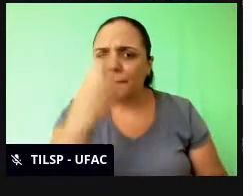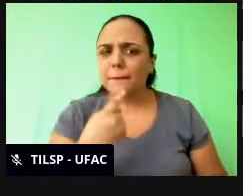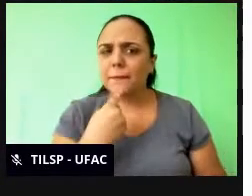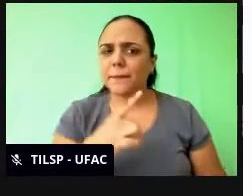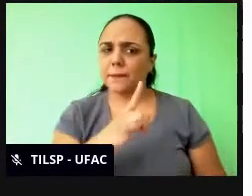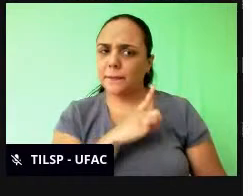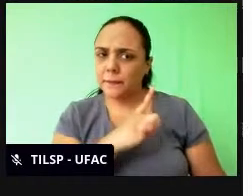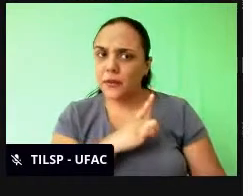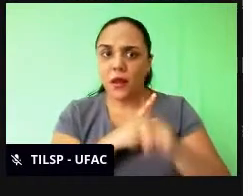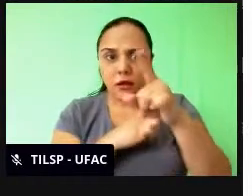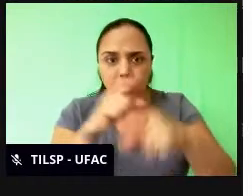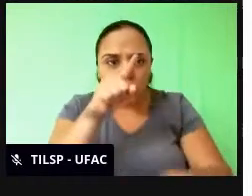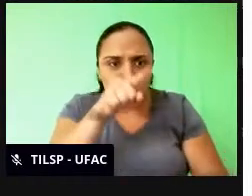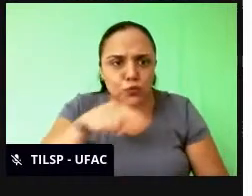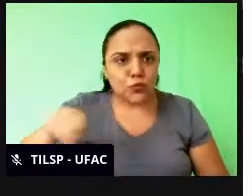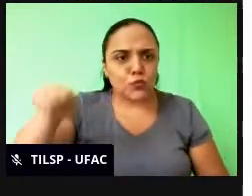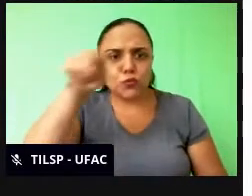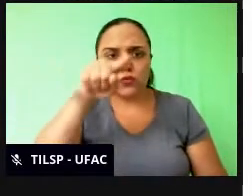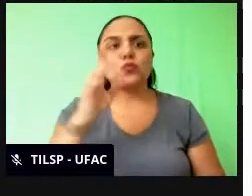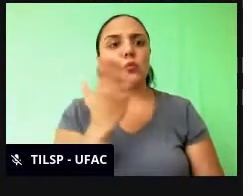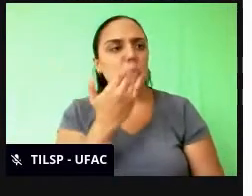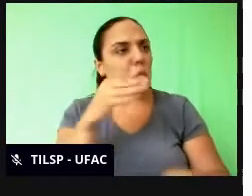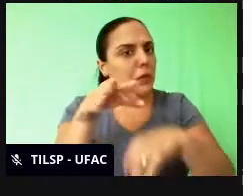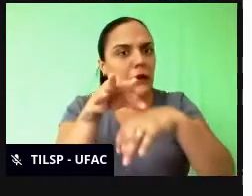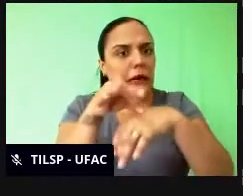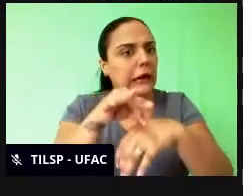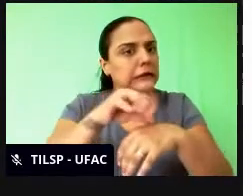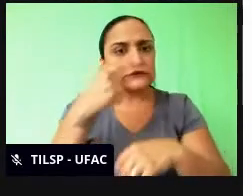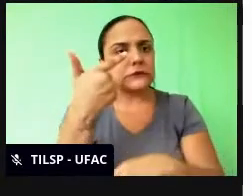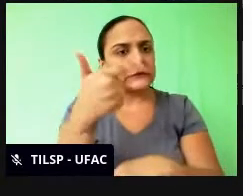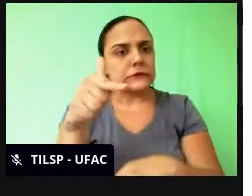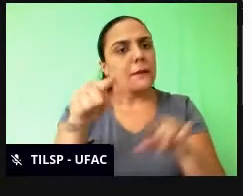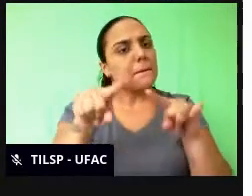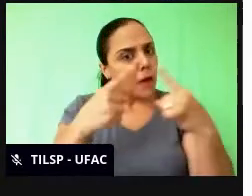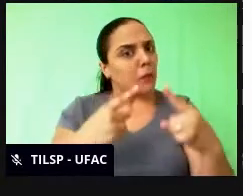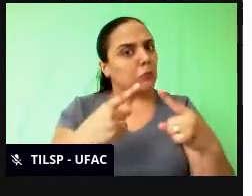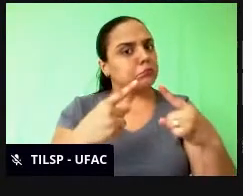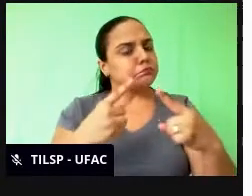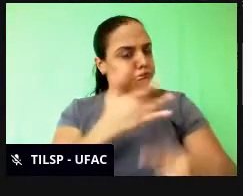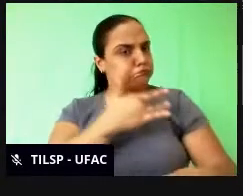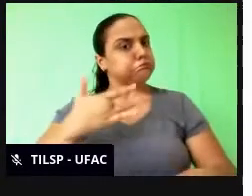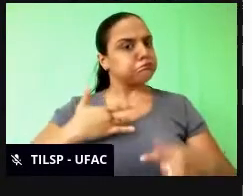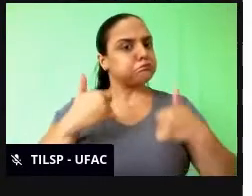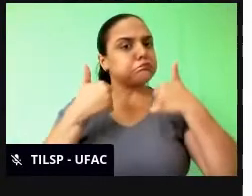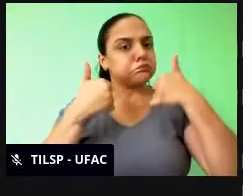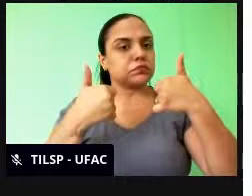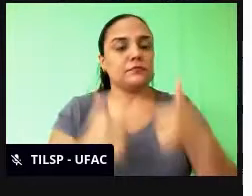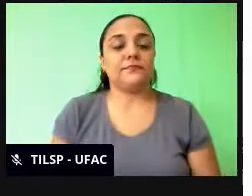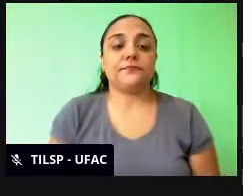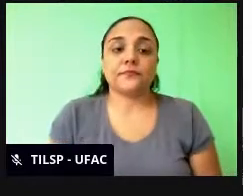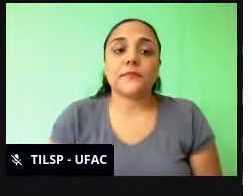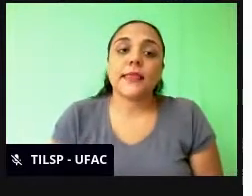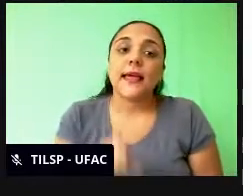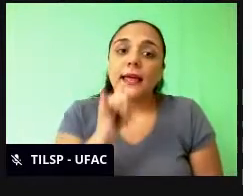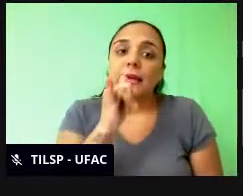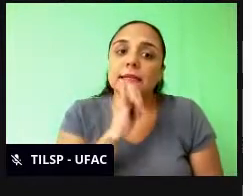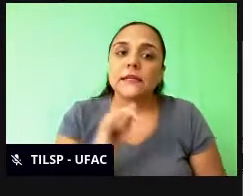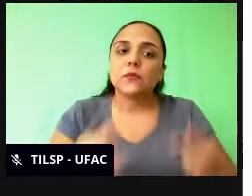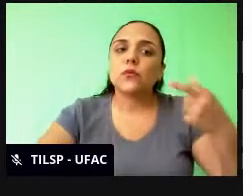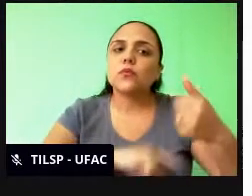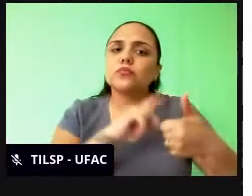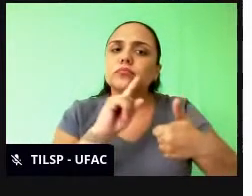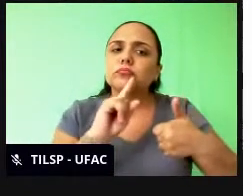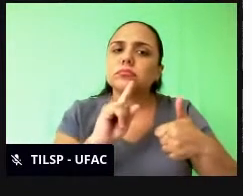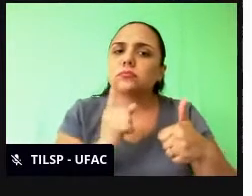que obtiveram, né, que tiveram vários sucessos, conquistaram vários prêmios importantes. Então, por exemplo, temos